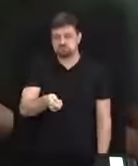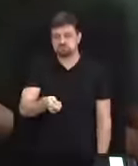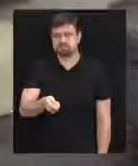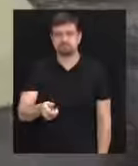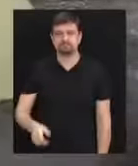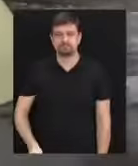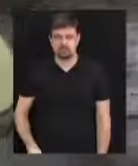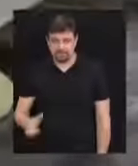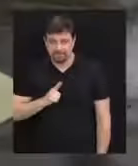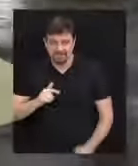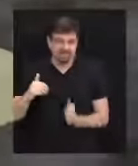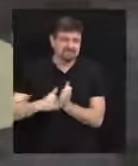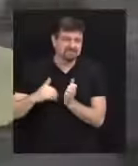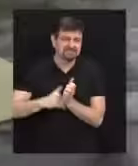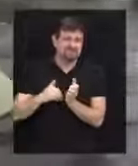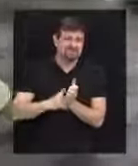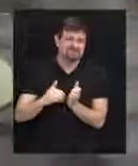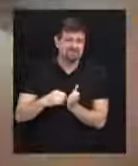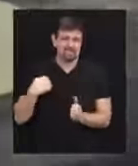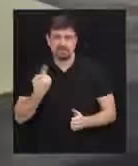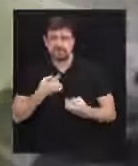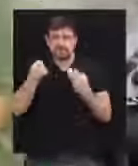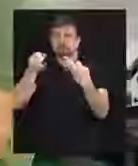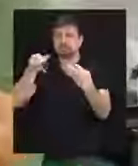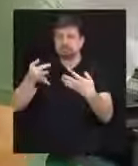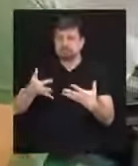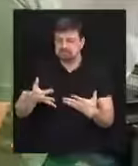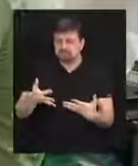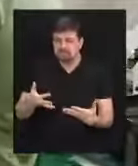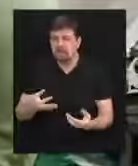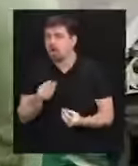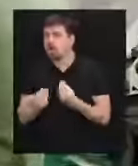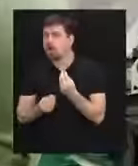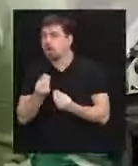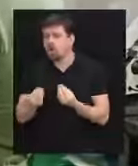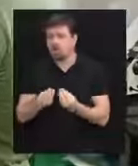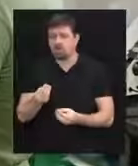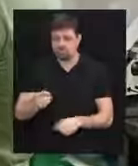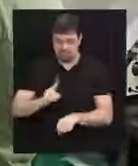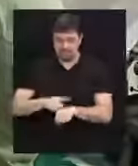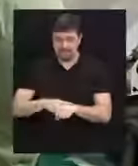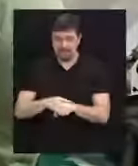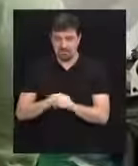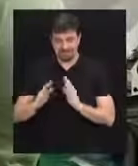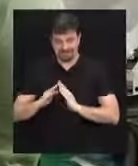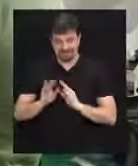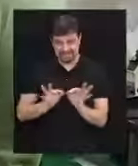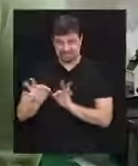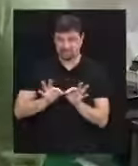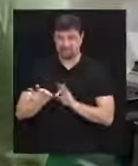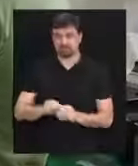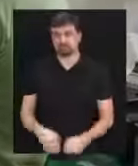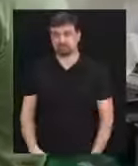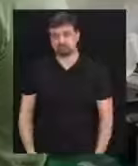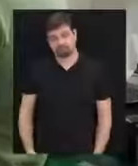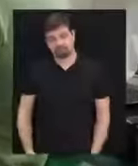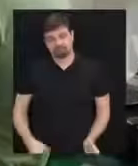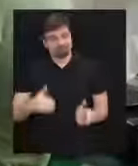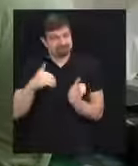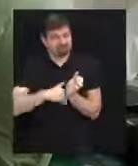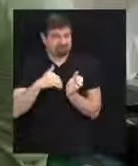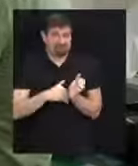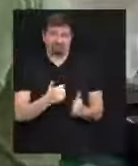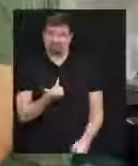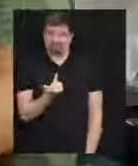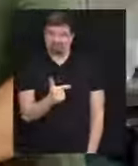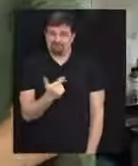ponto ideal. Tem algum segredo, algum macete que a gente pode explicar para quem está assistindo na hora de fazer a panqueca? Não... Para mim não tem segredo